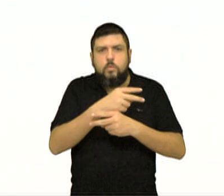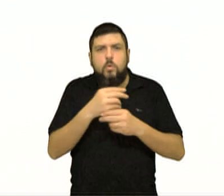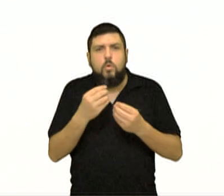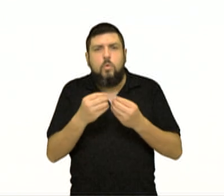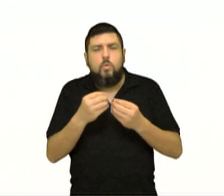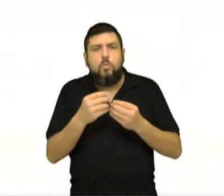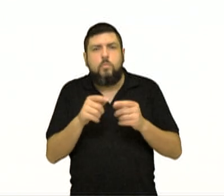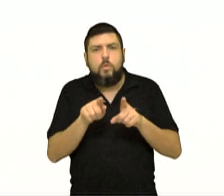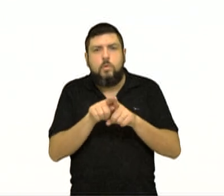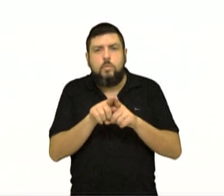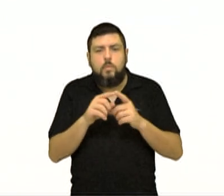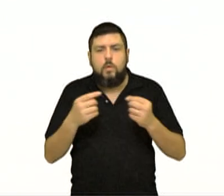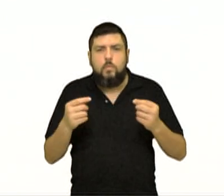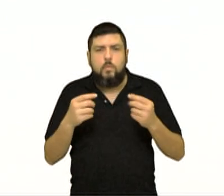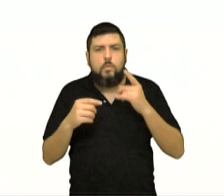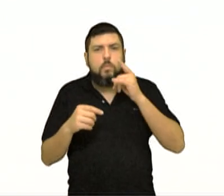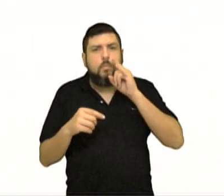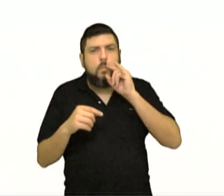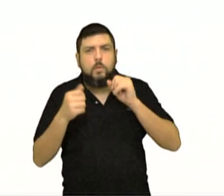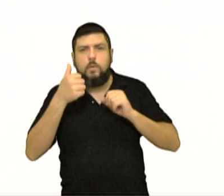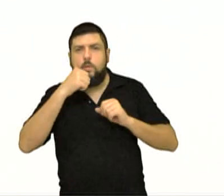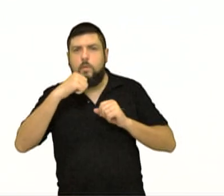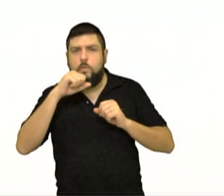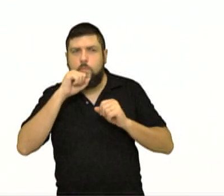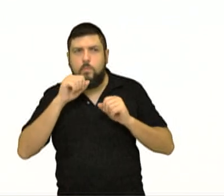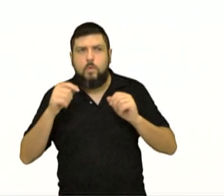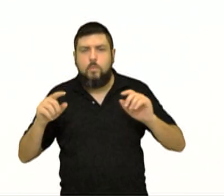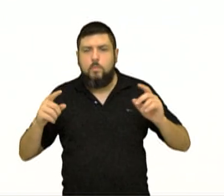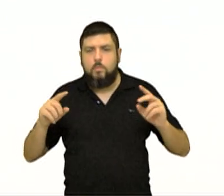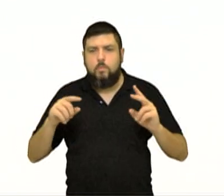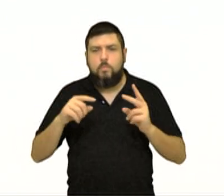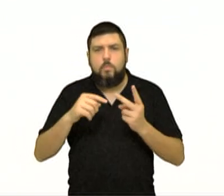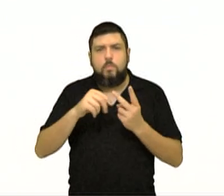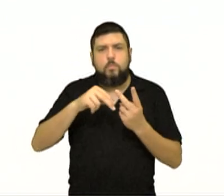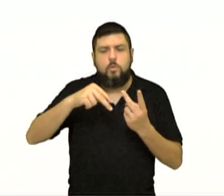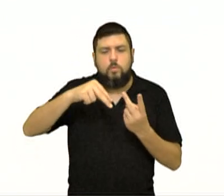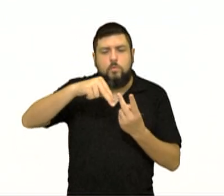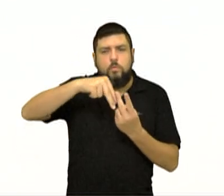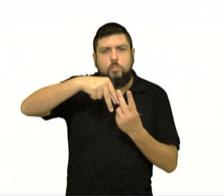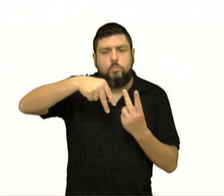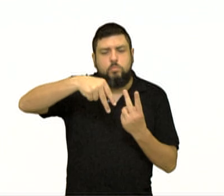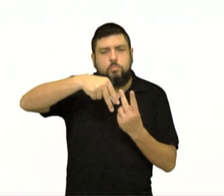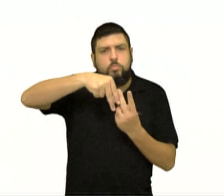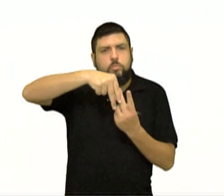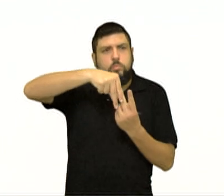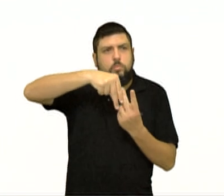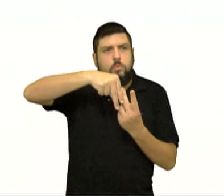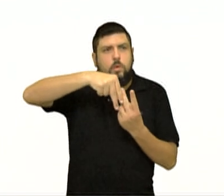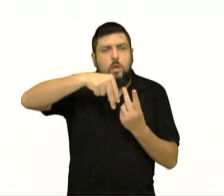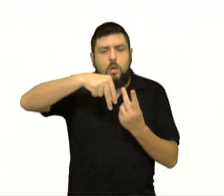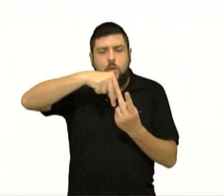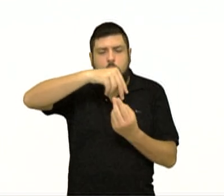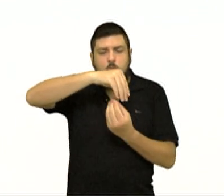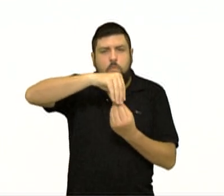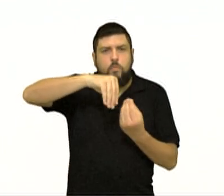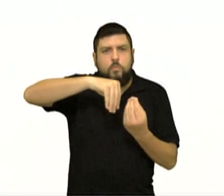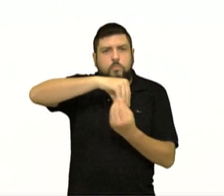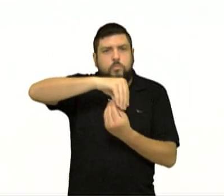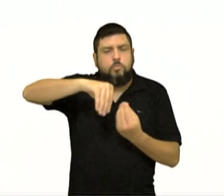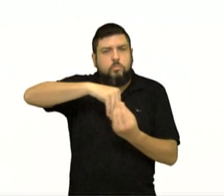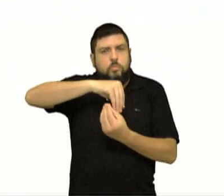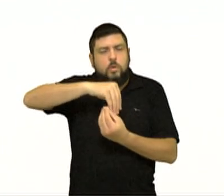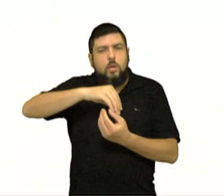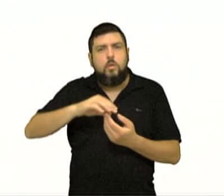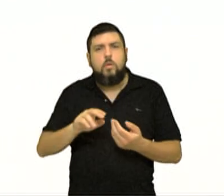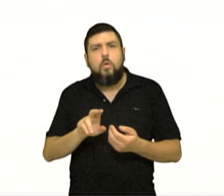o par, um vindo do pai e um vindo da mãe, eles podem entrelaçar entre si e trocar partes entre eles, né? Num processo que nós